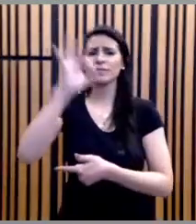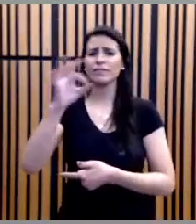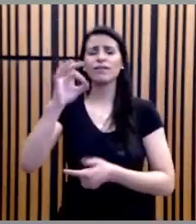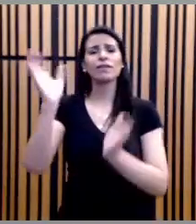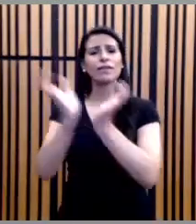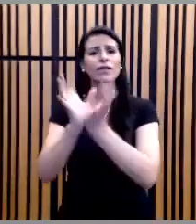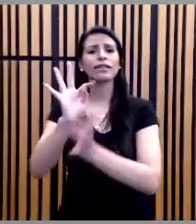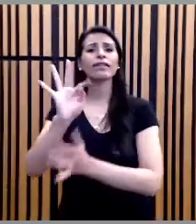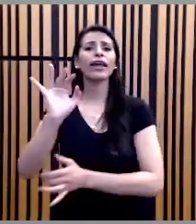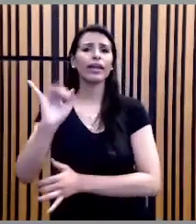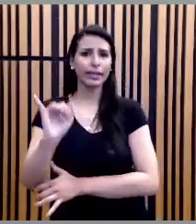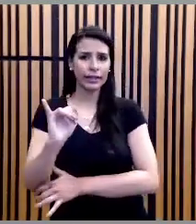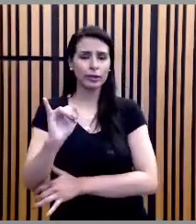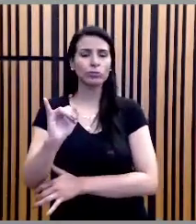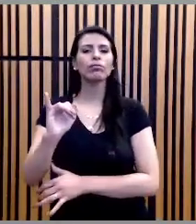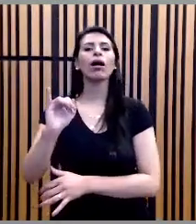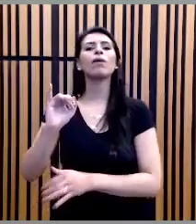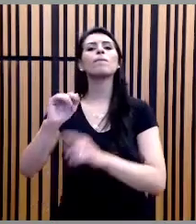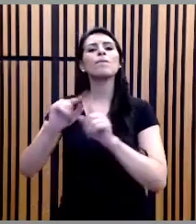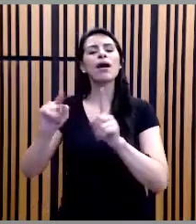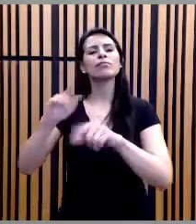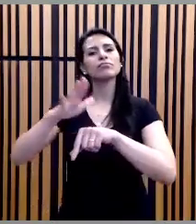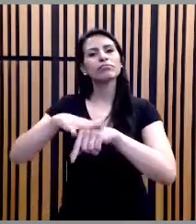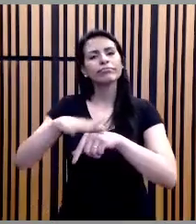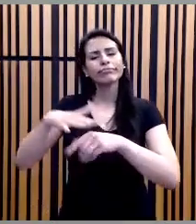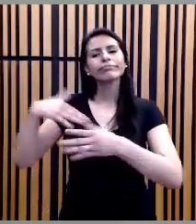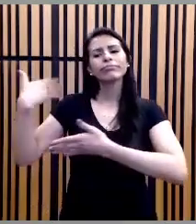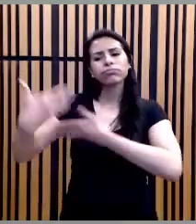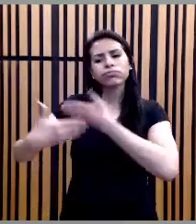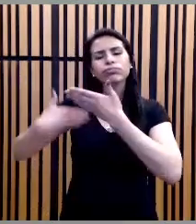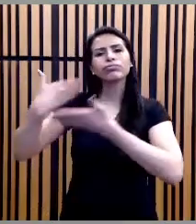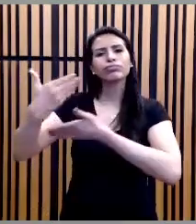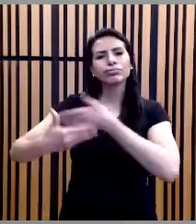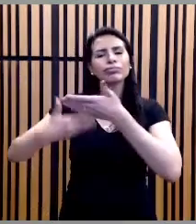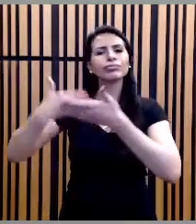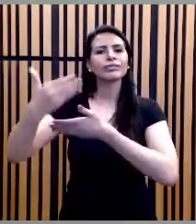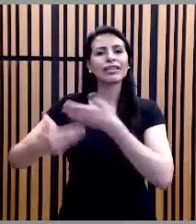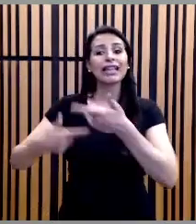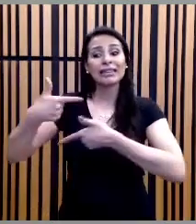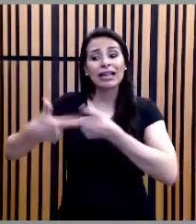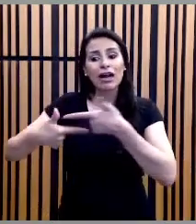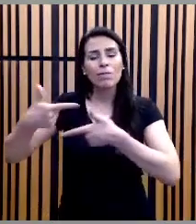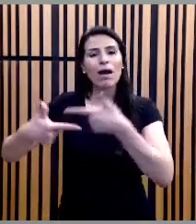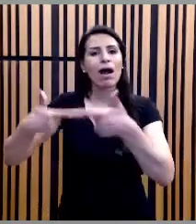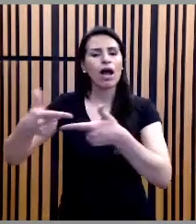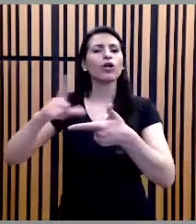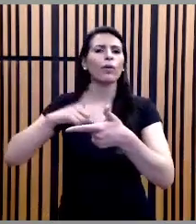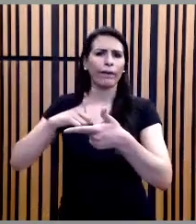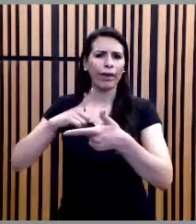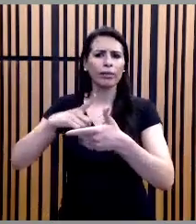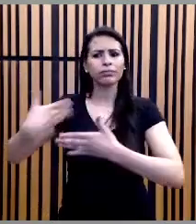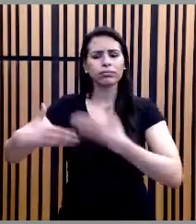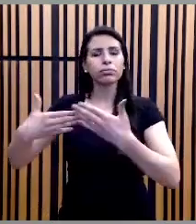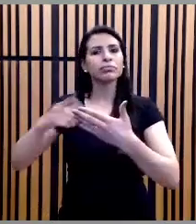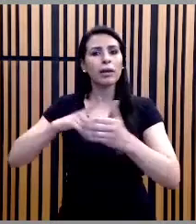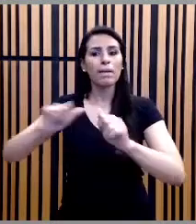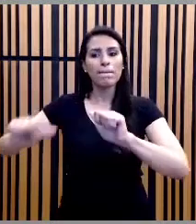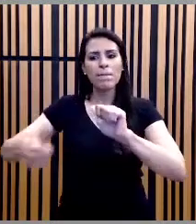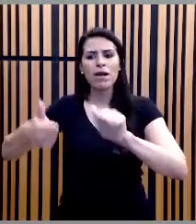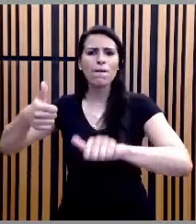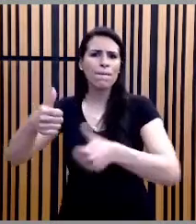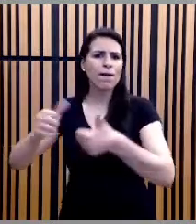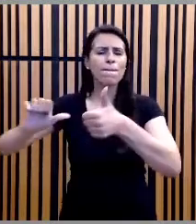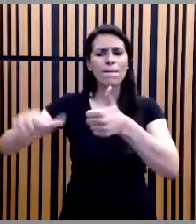E nesse decorrer, né, nessa parte de atividades que a gente vem desenvolvendo, a gente vem se aprimorando e vem cada